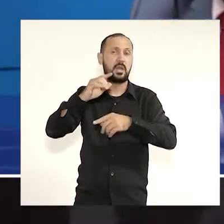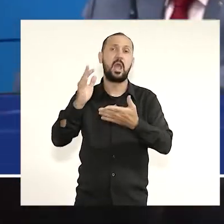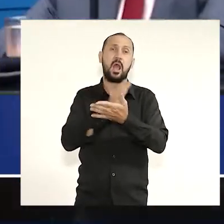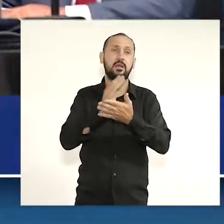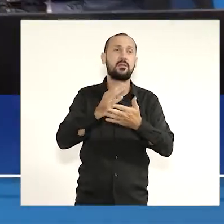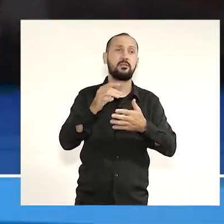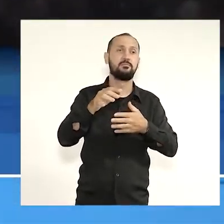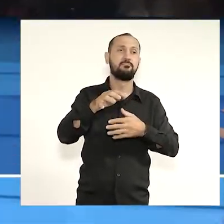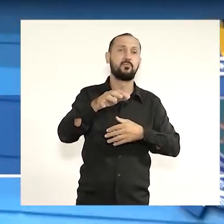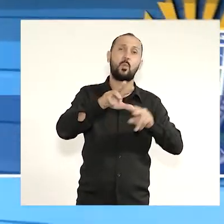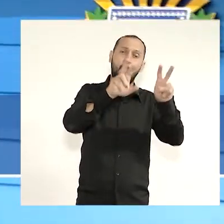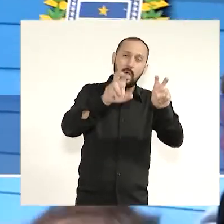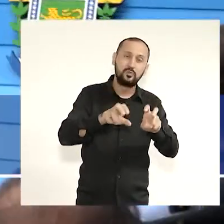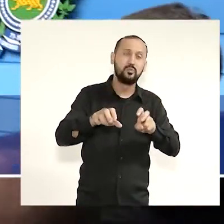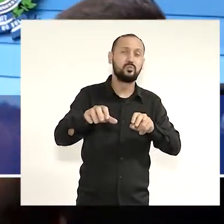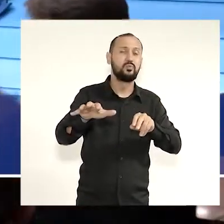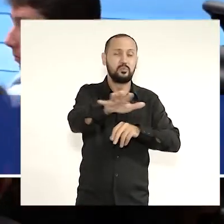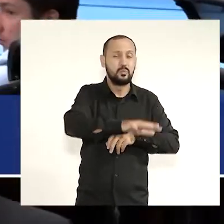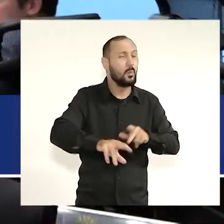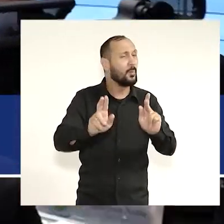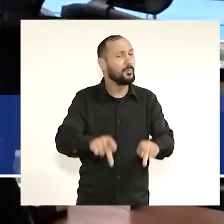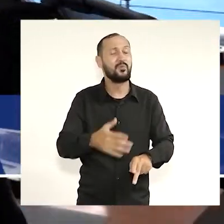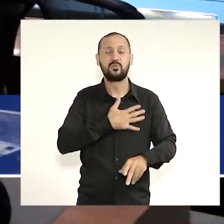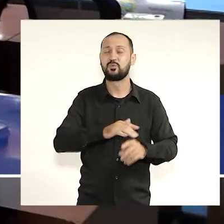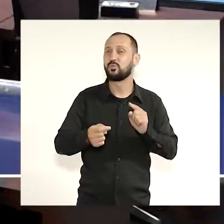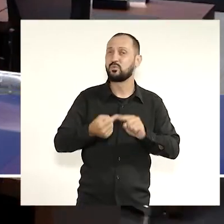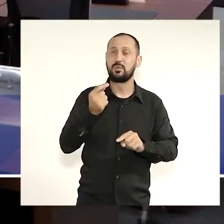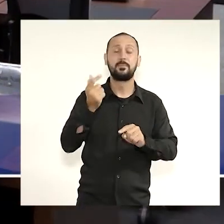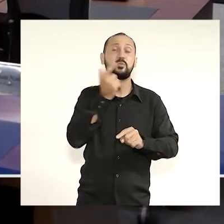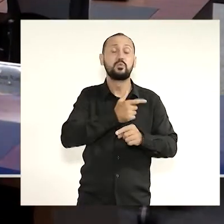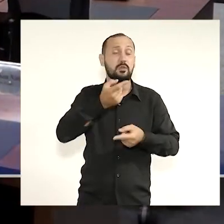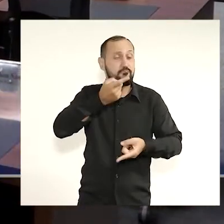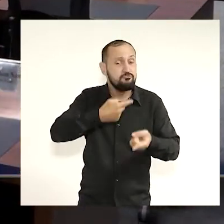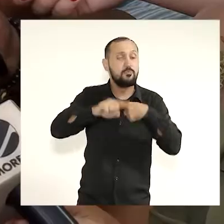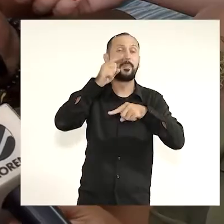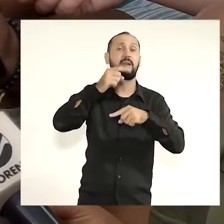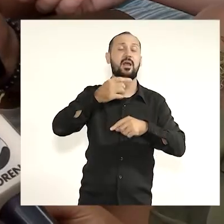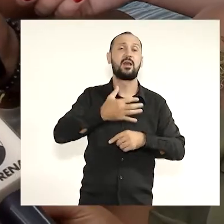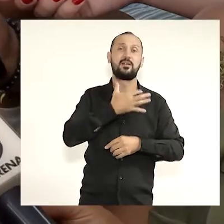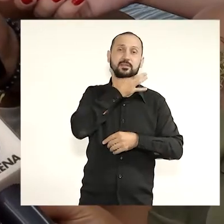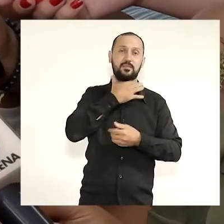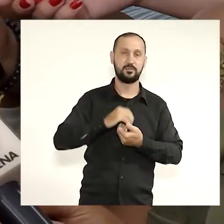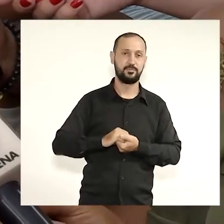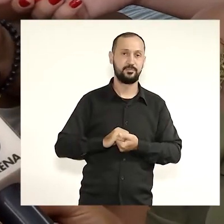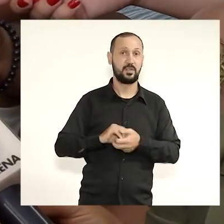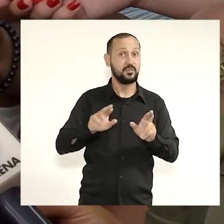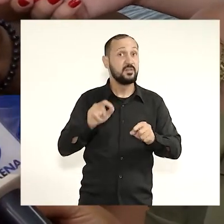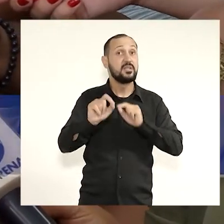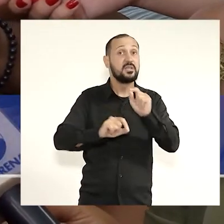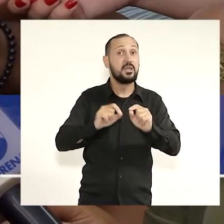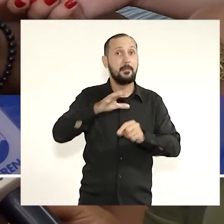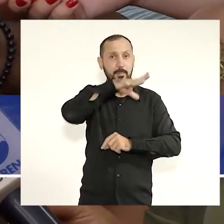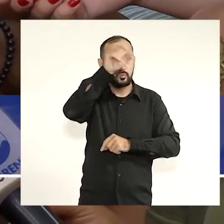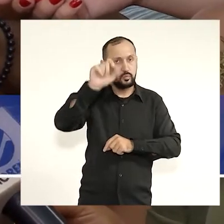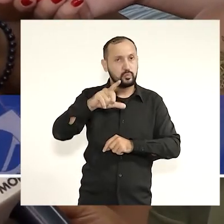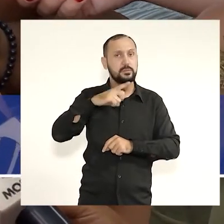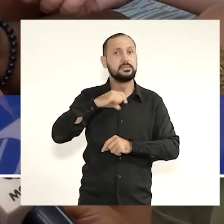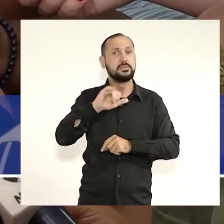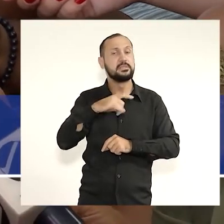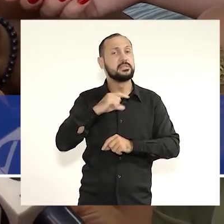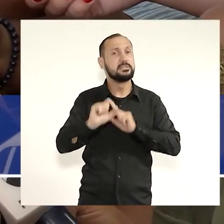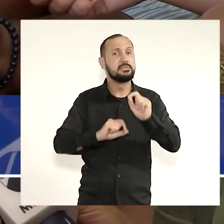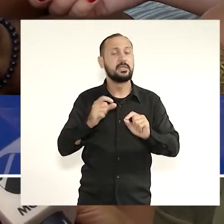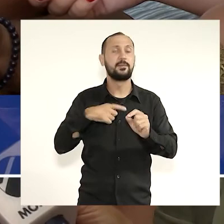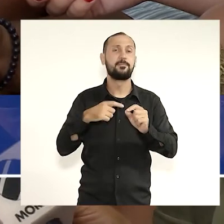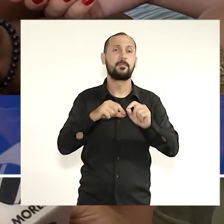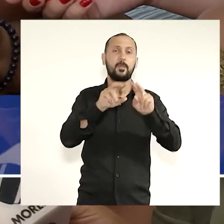medidas nem sempre populares para assegurar que o Estado não sucumbisse à crise. A grande diferença é que no Mato Grosso do Sul, mesmo